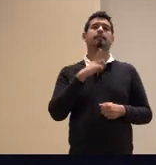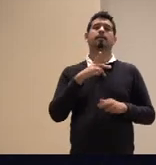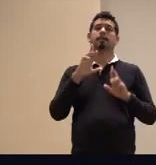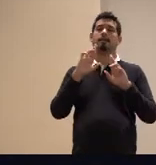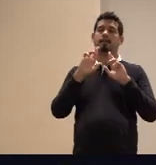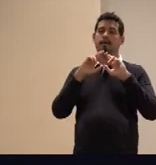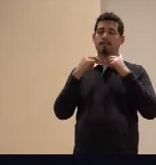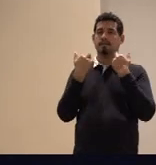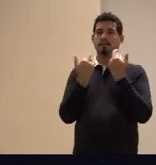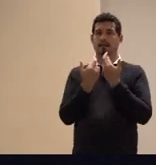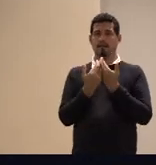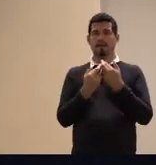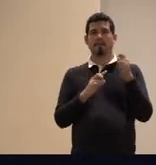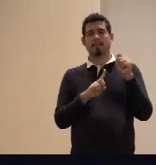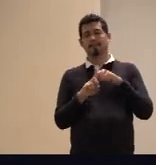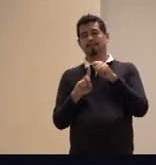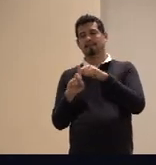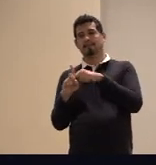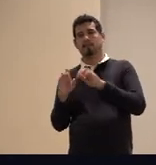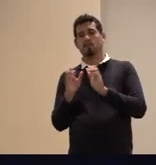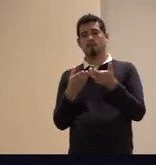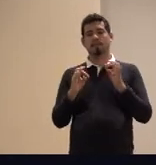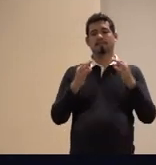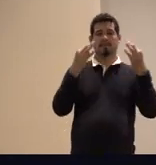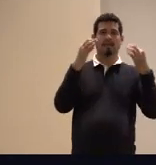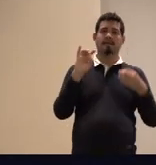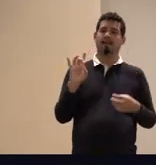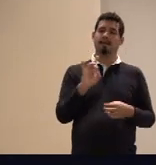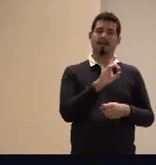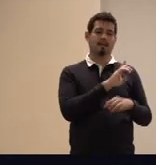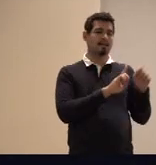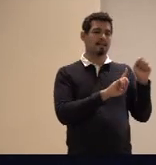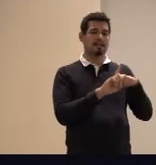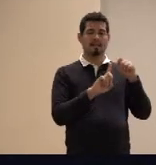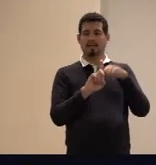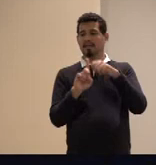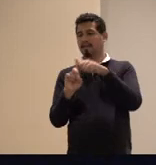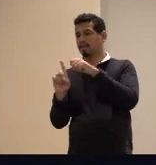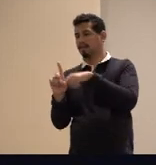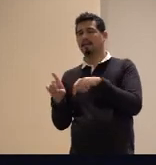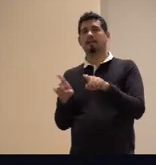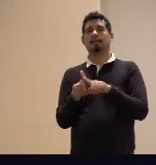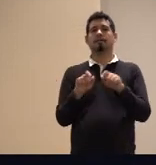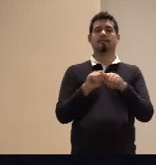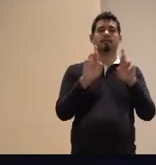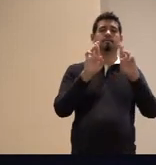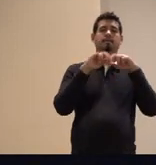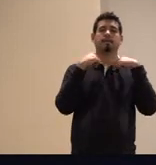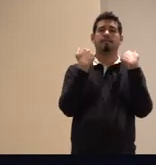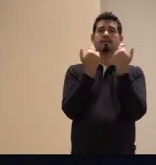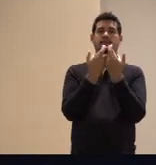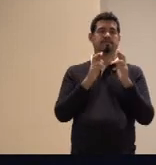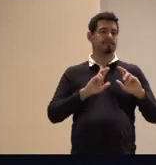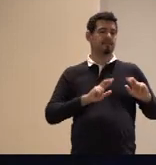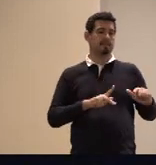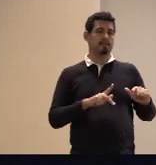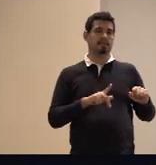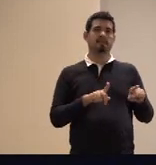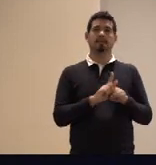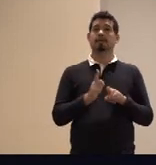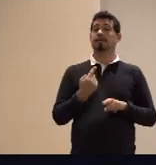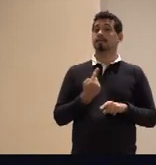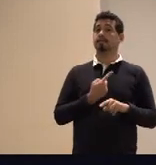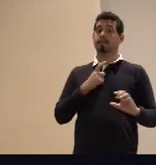mensal, a equipe técnica e coordenação. Cada mês a gente faz uma reunião diferente. A gente tem